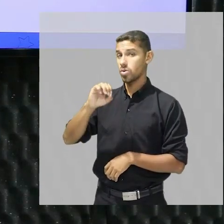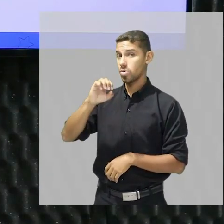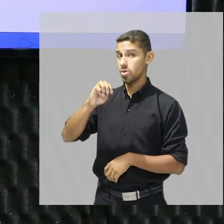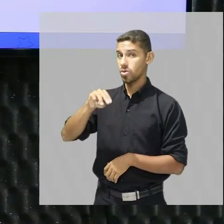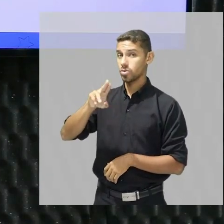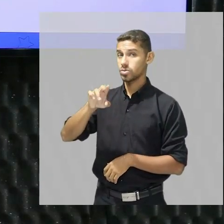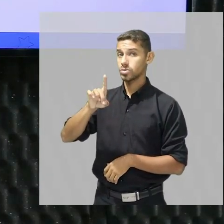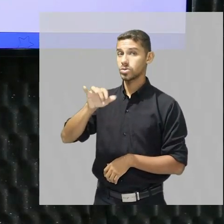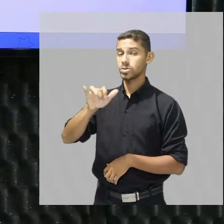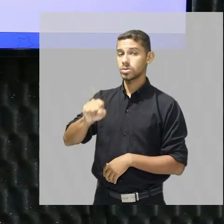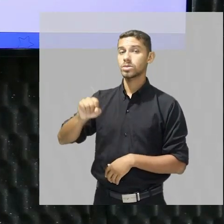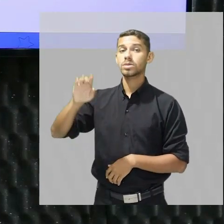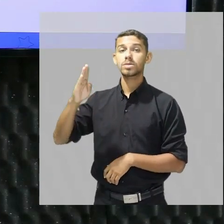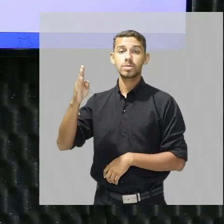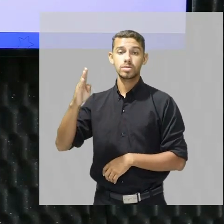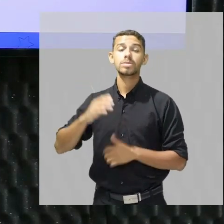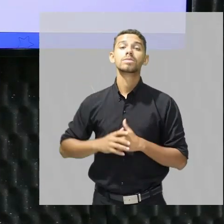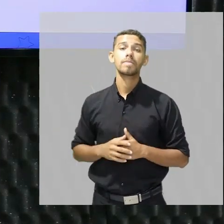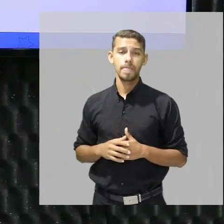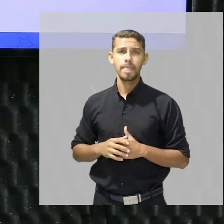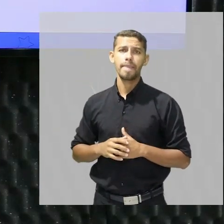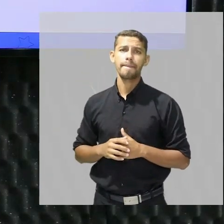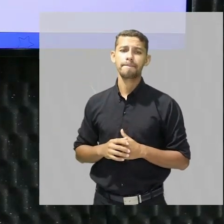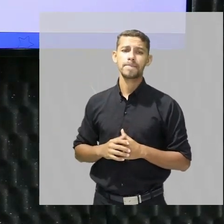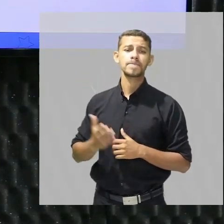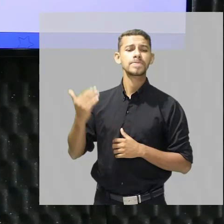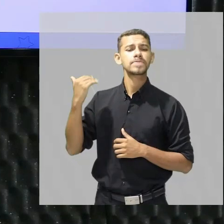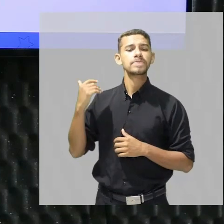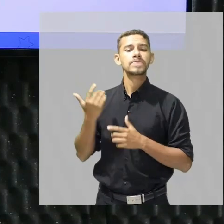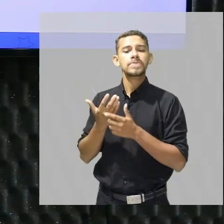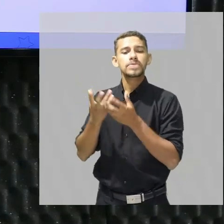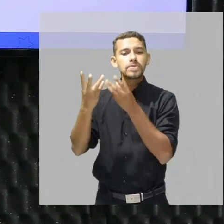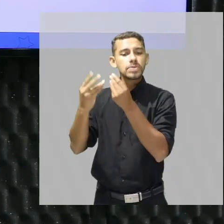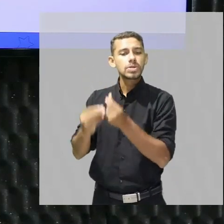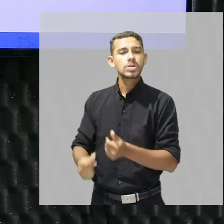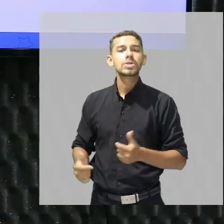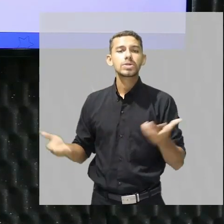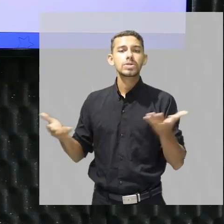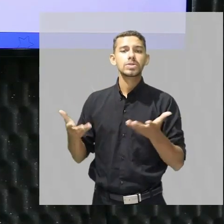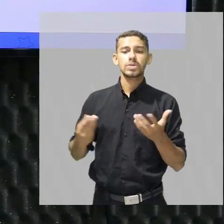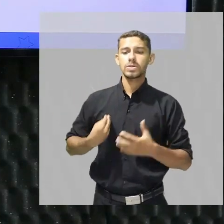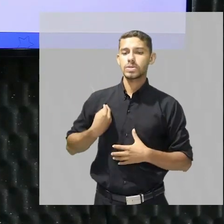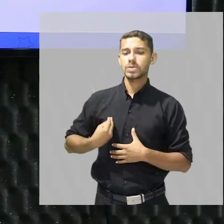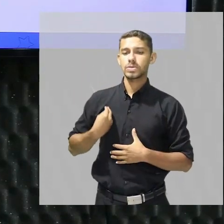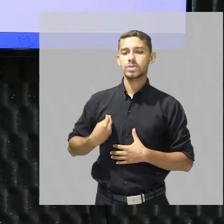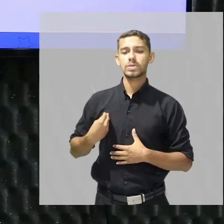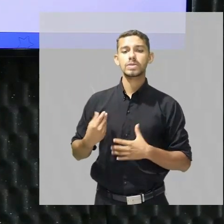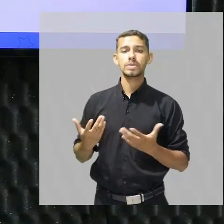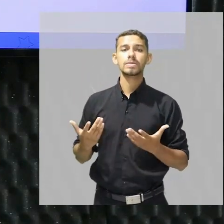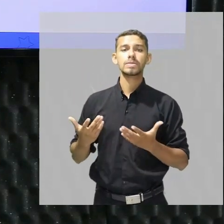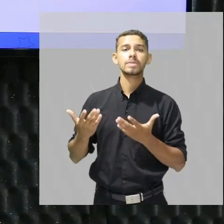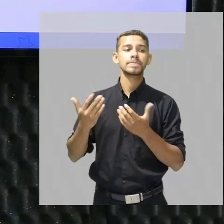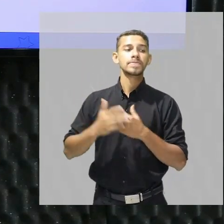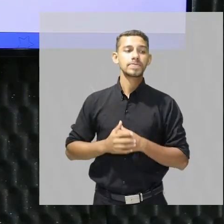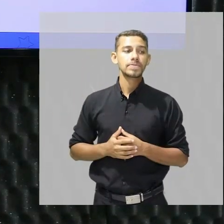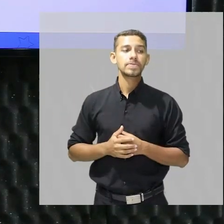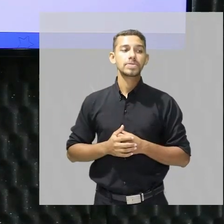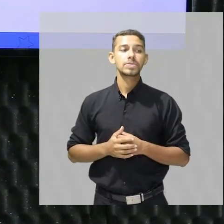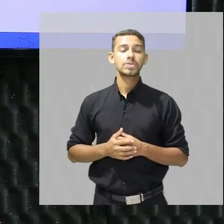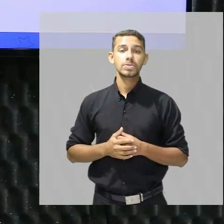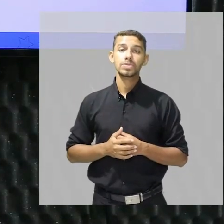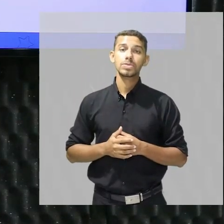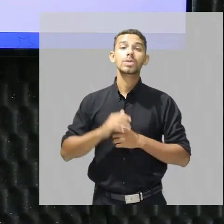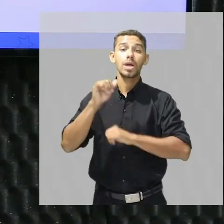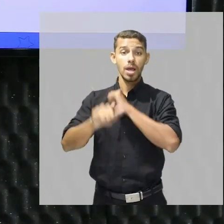biológicas. Então, um ambiente que foi parcialmente destruído, que foi habitado por seres vivos anteriormente. Então,